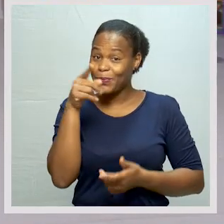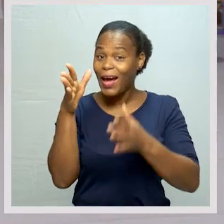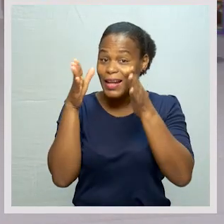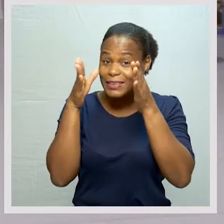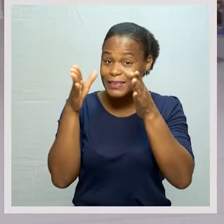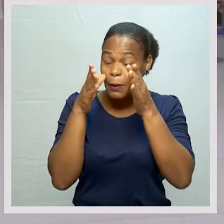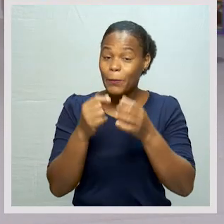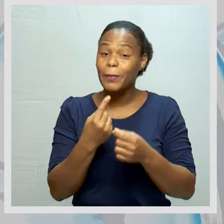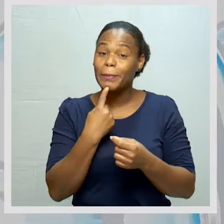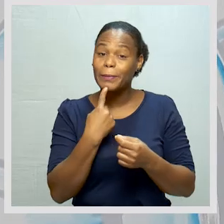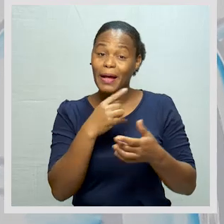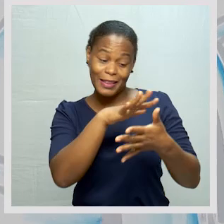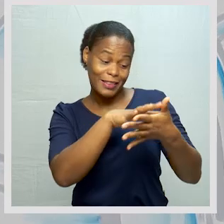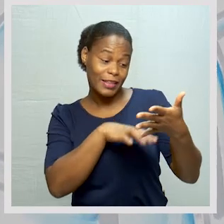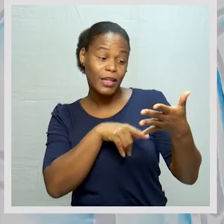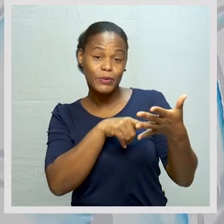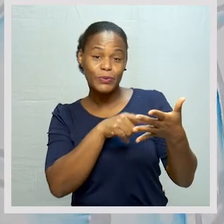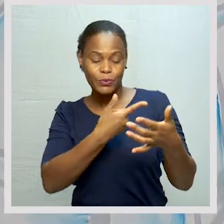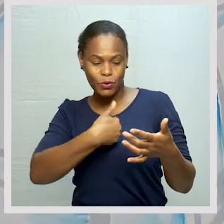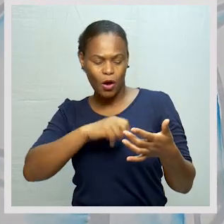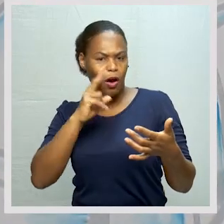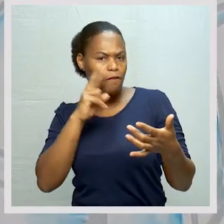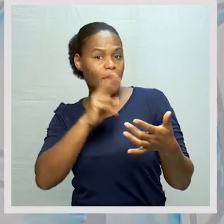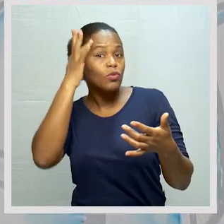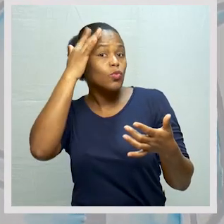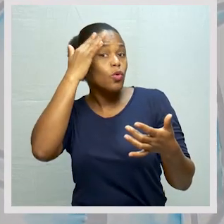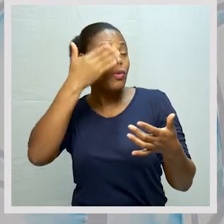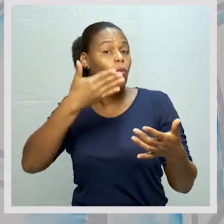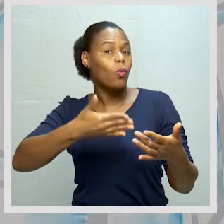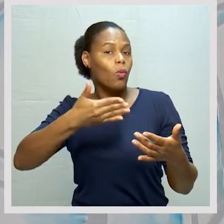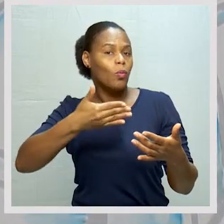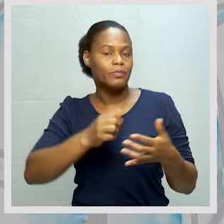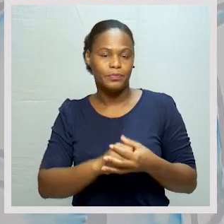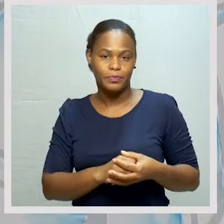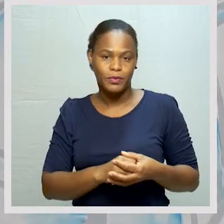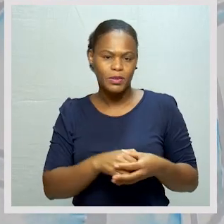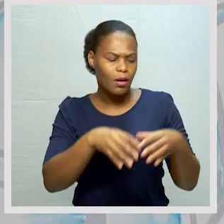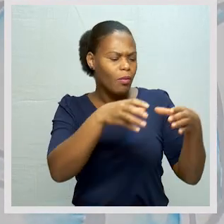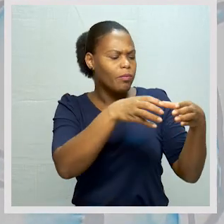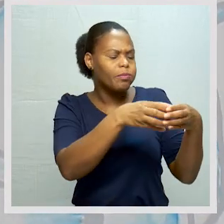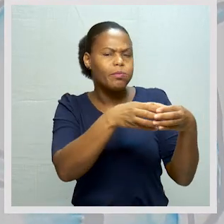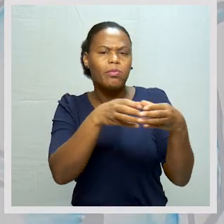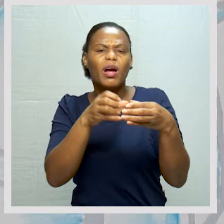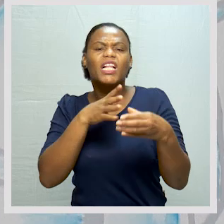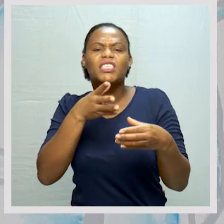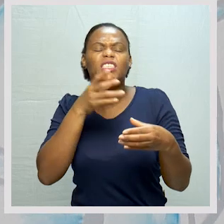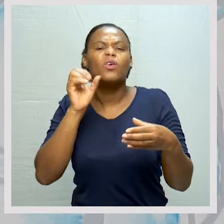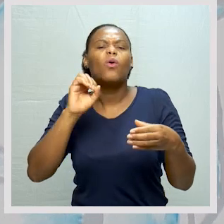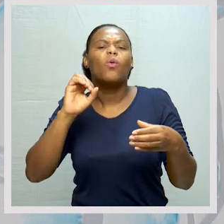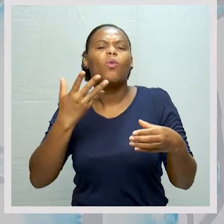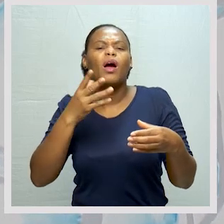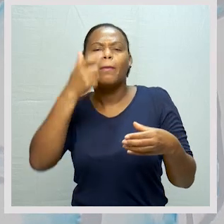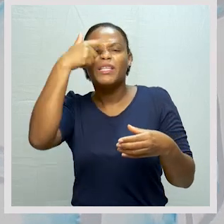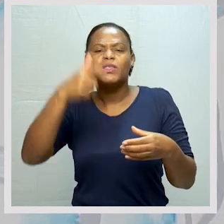Prestem bem atenção, compreensão do texto. Vamos ver, número 1. Classifiquem o narrador do